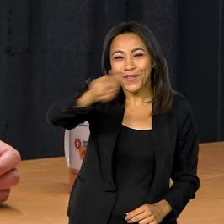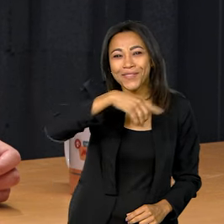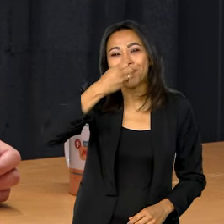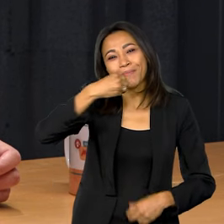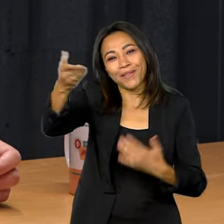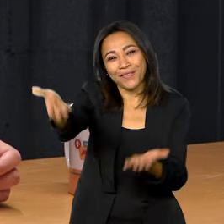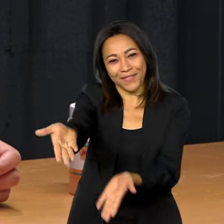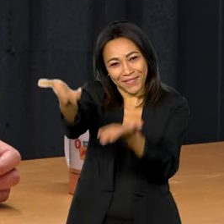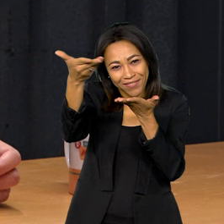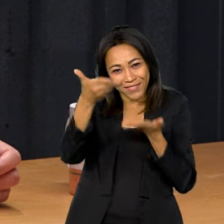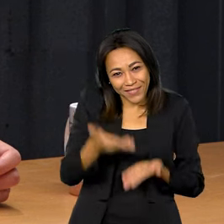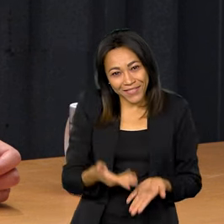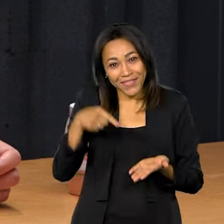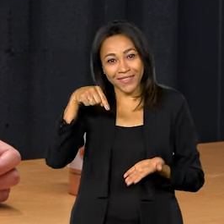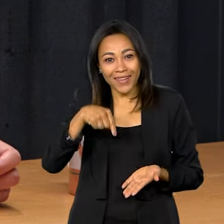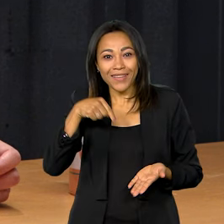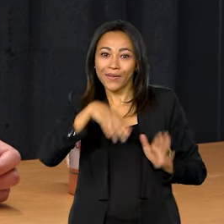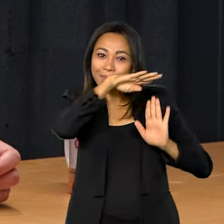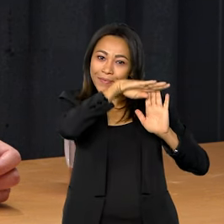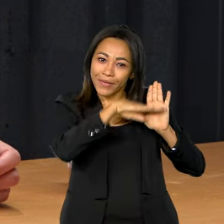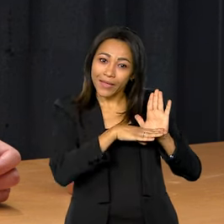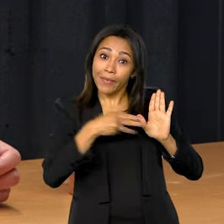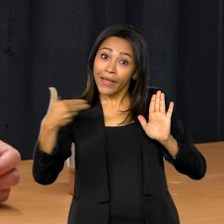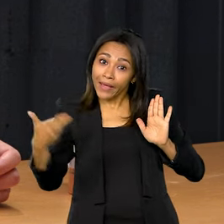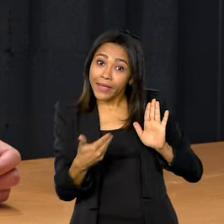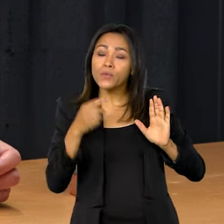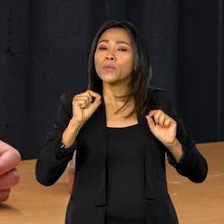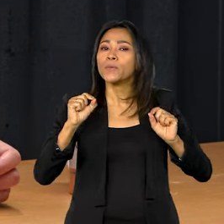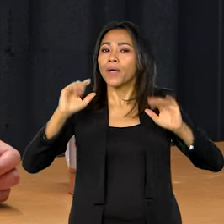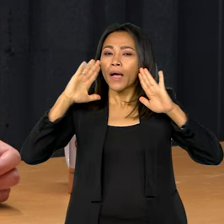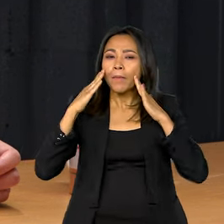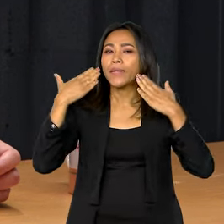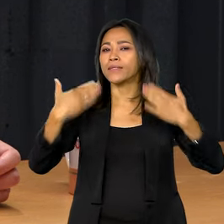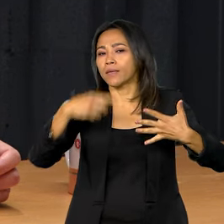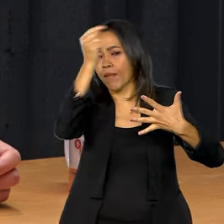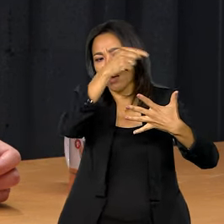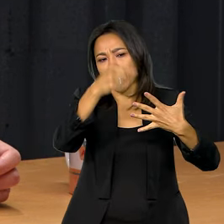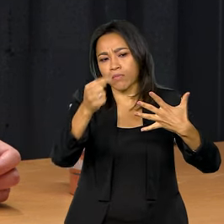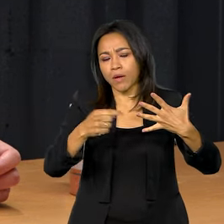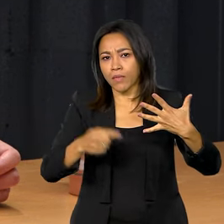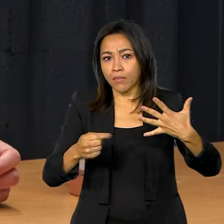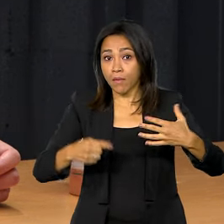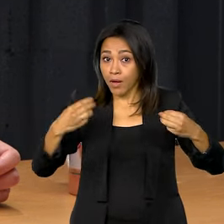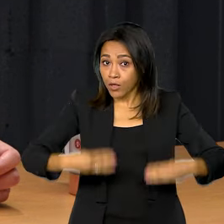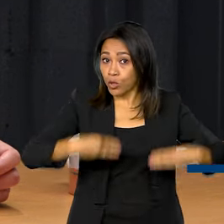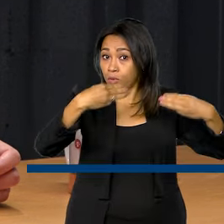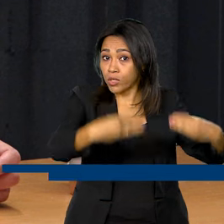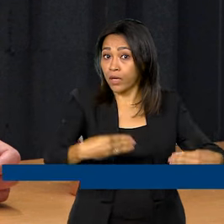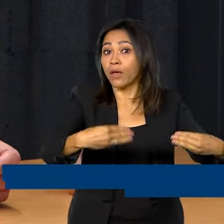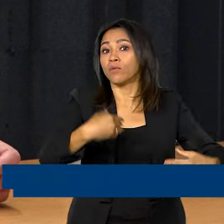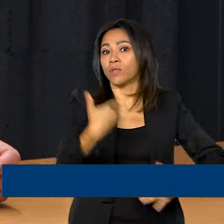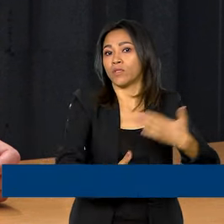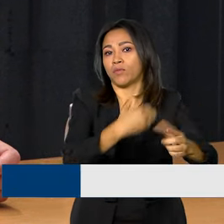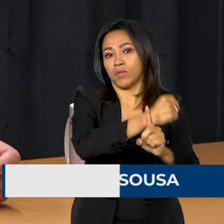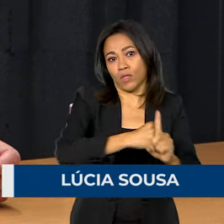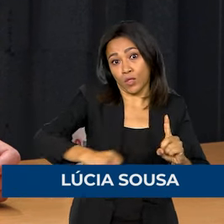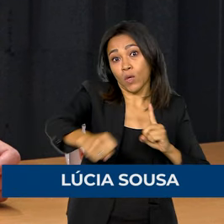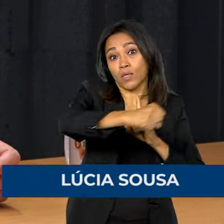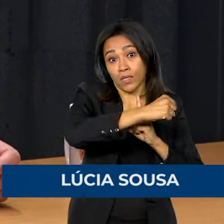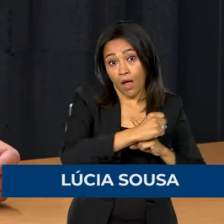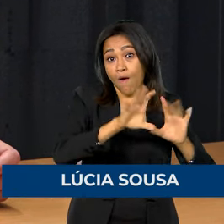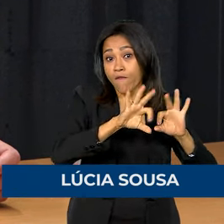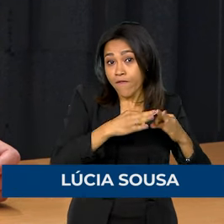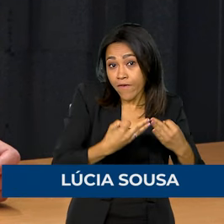sejam bem-vindas e bem-vindos ao fale MDS este programa apresenta as ações do Ministério do Desenvolvimento e assistência